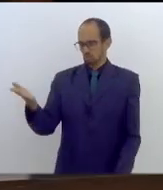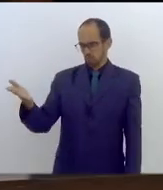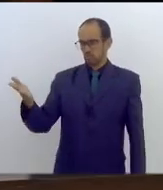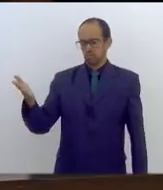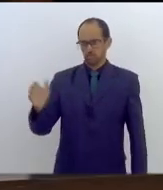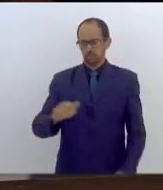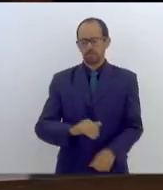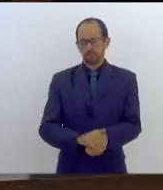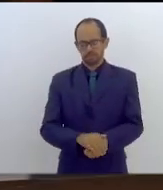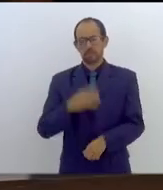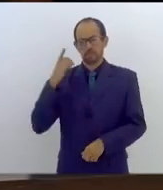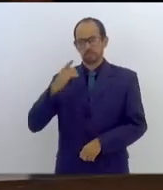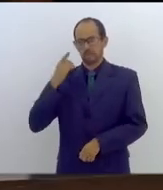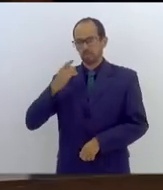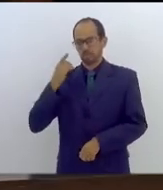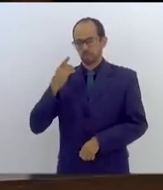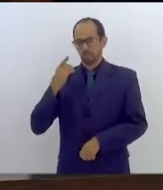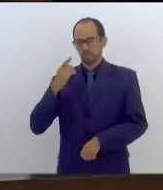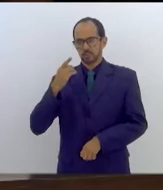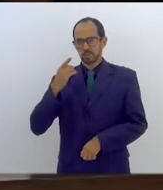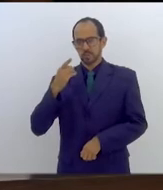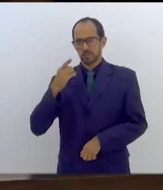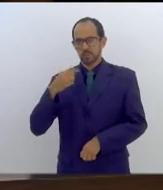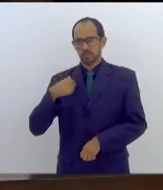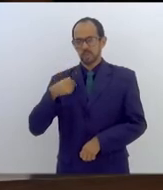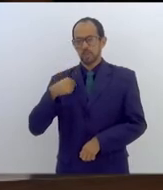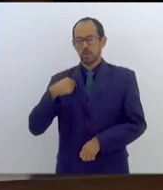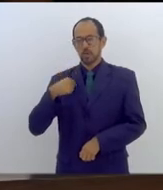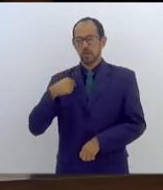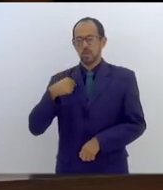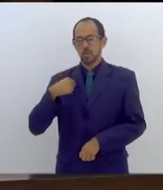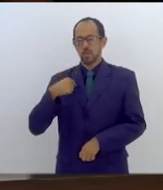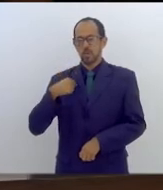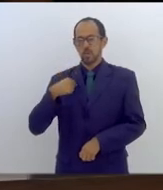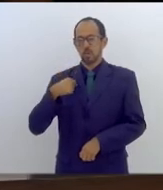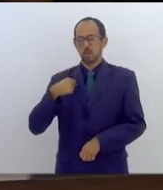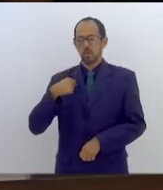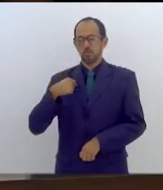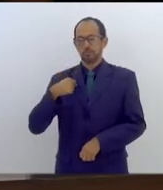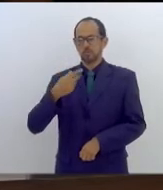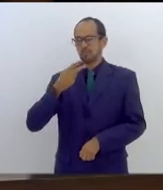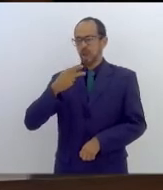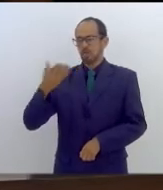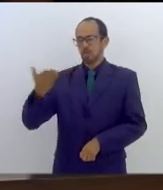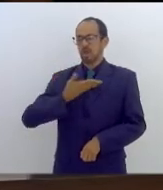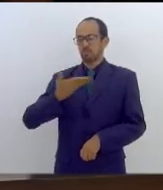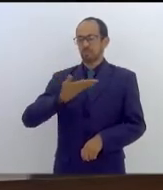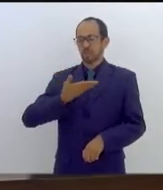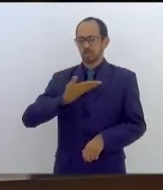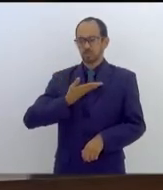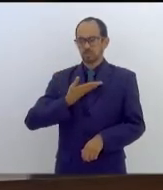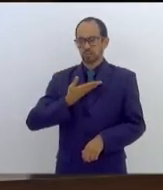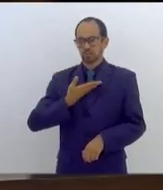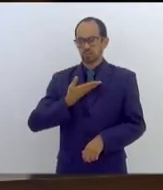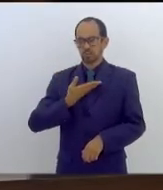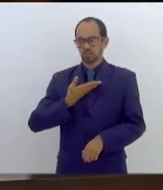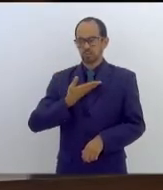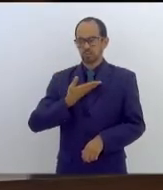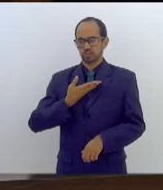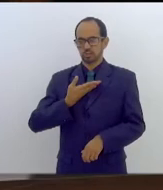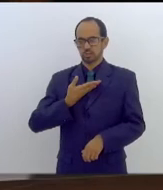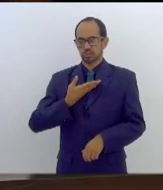excelência Deputado da amizade que ficou bem